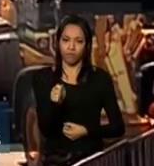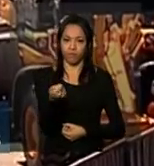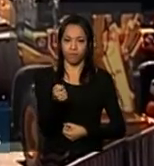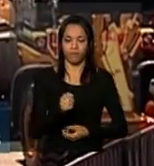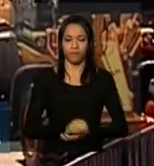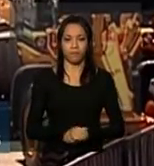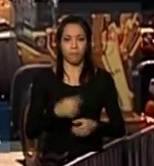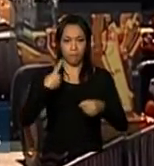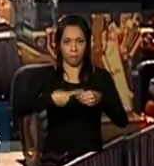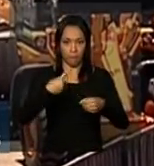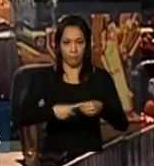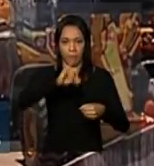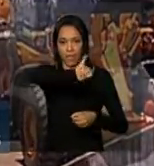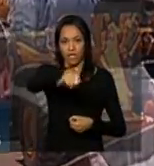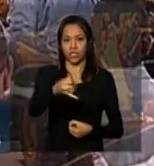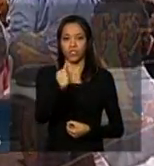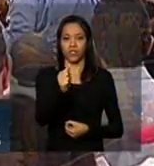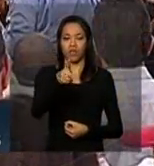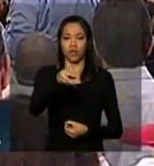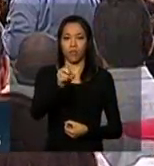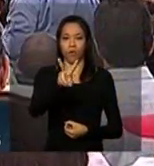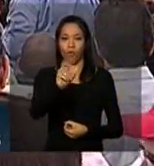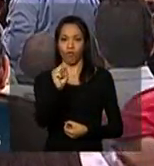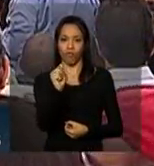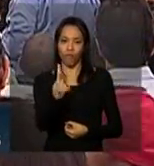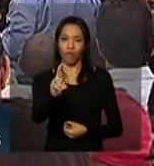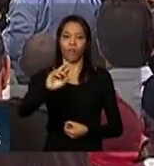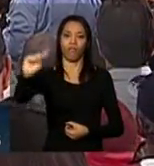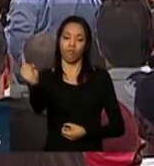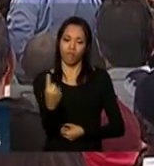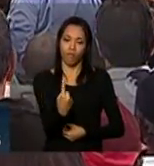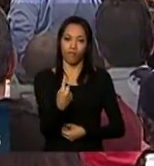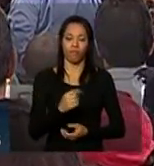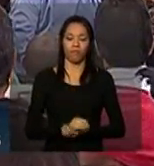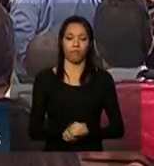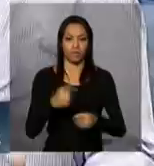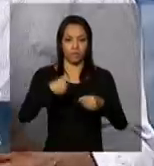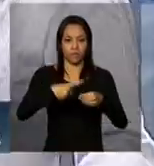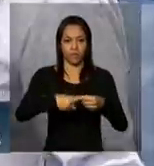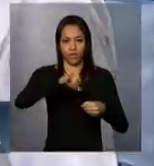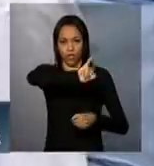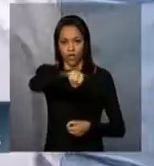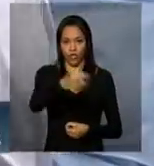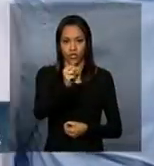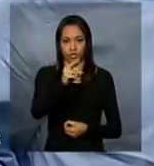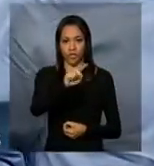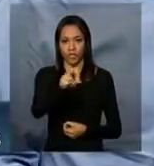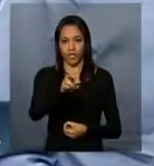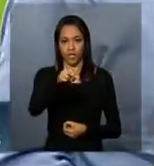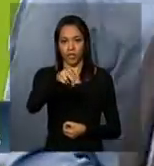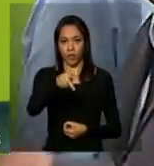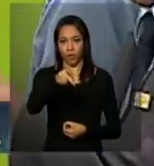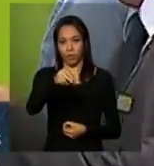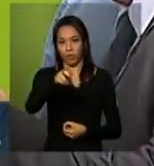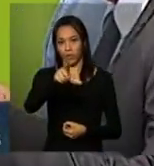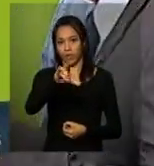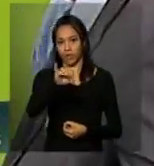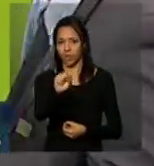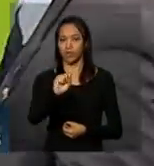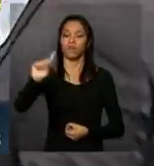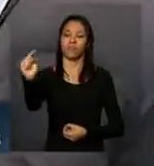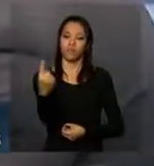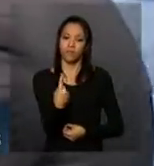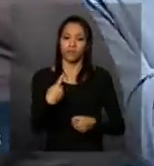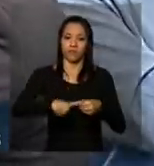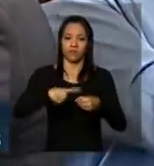Lima Japonvar Heraldo Soares de Oliveira Josenópolis José Nilson